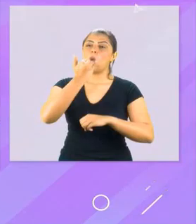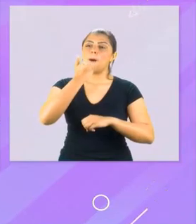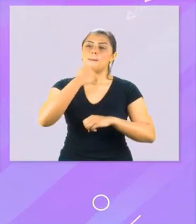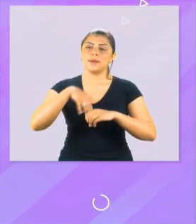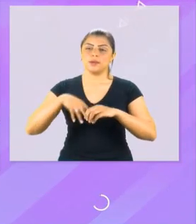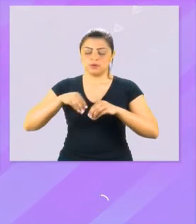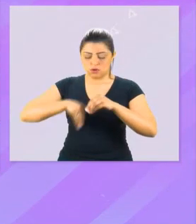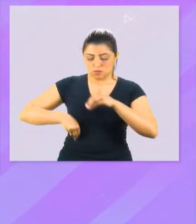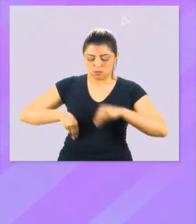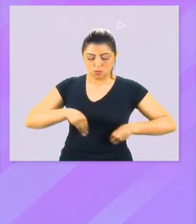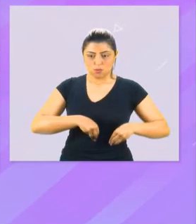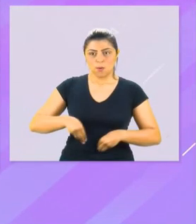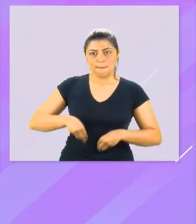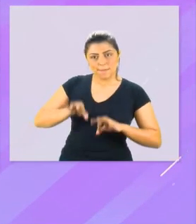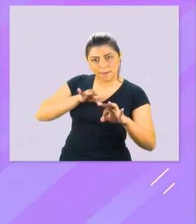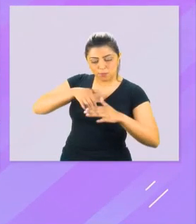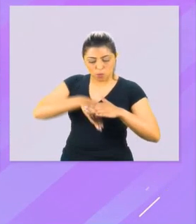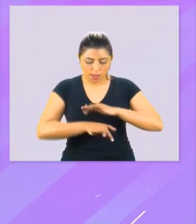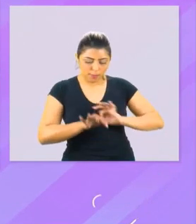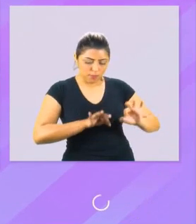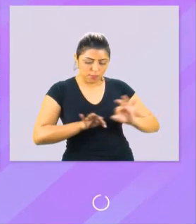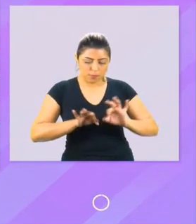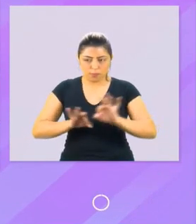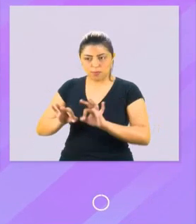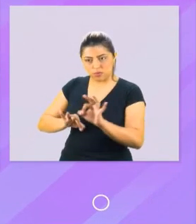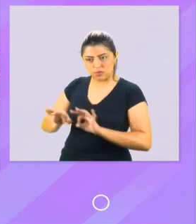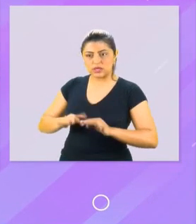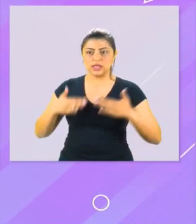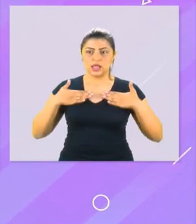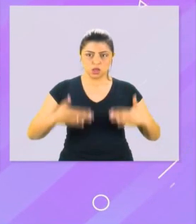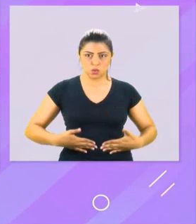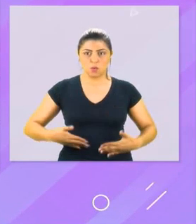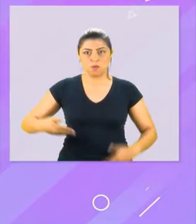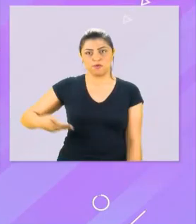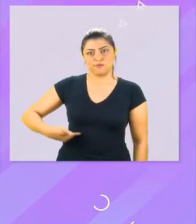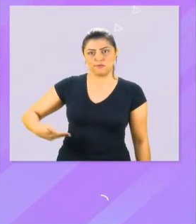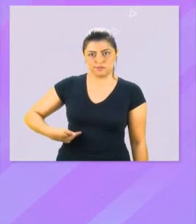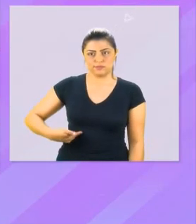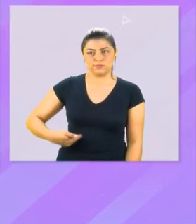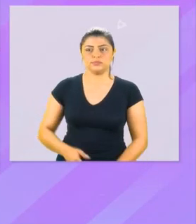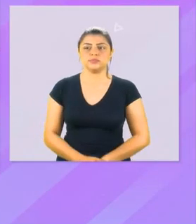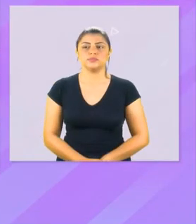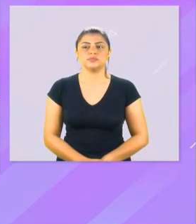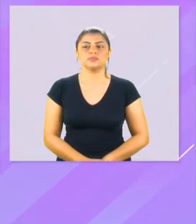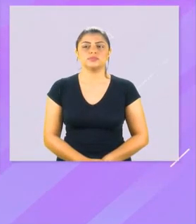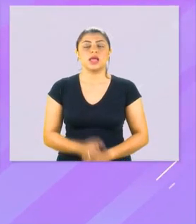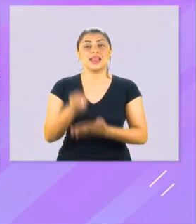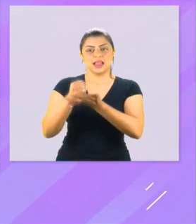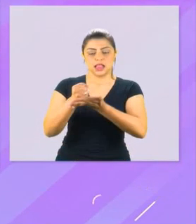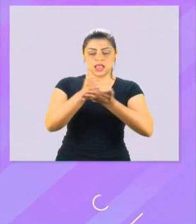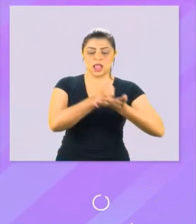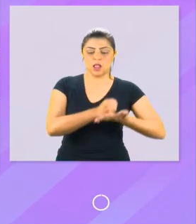dieta, para os tecidos onde serão armazenados ou utilizados basicamente para o fígado. Quilomicrons,